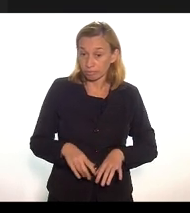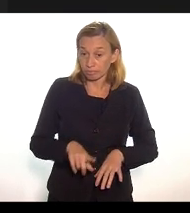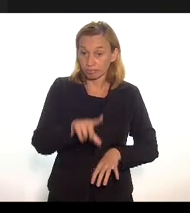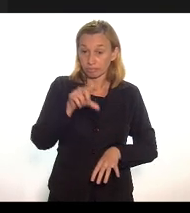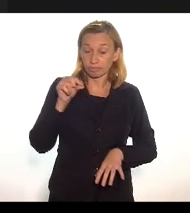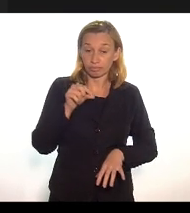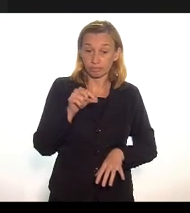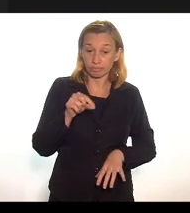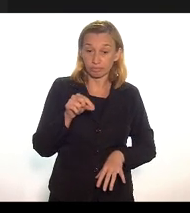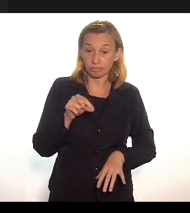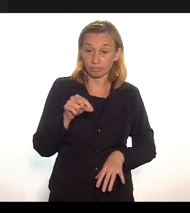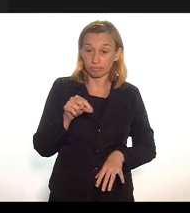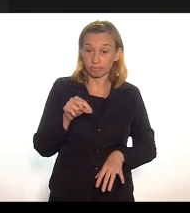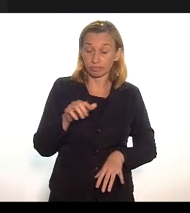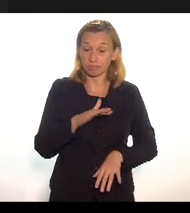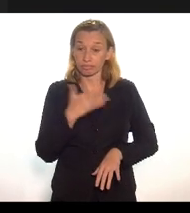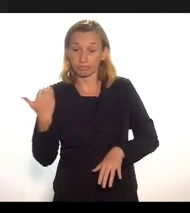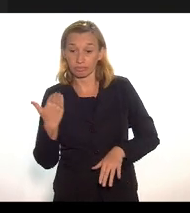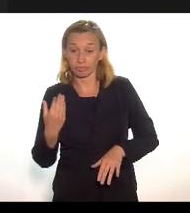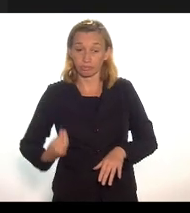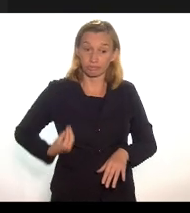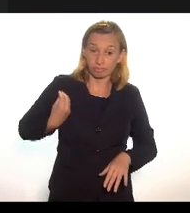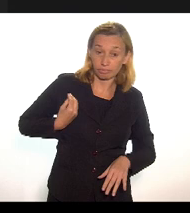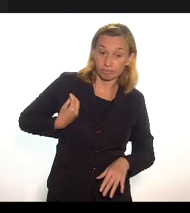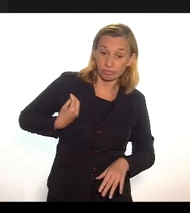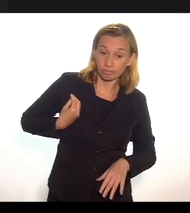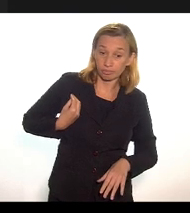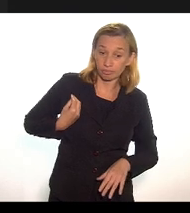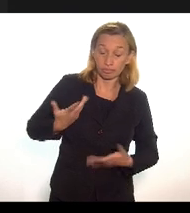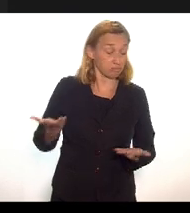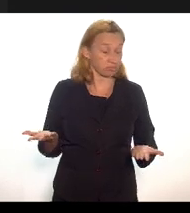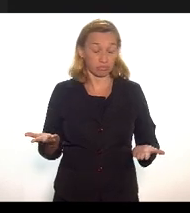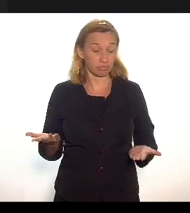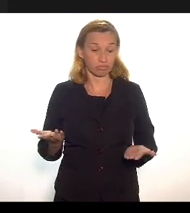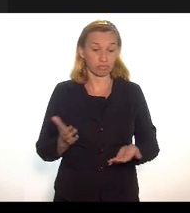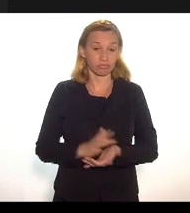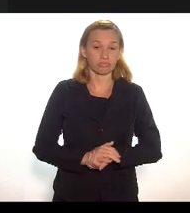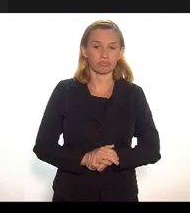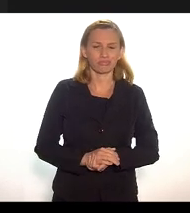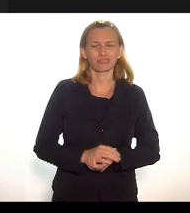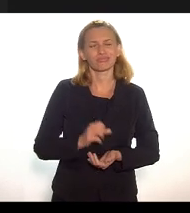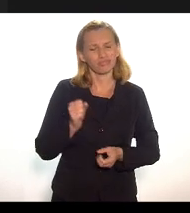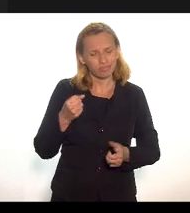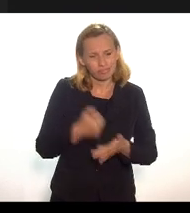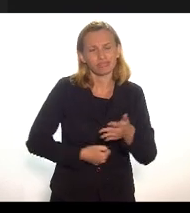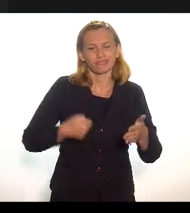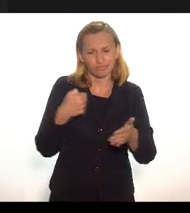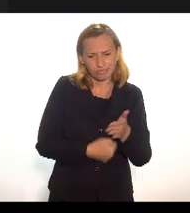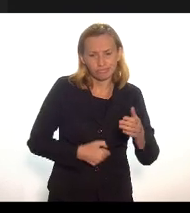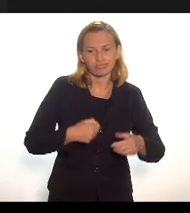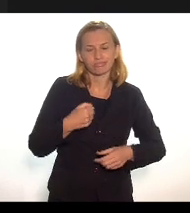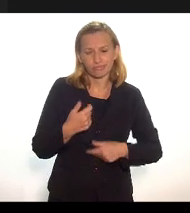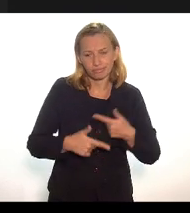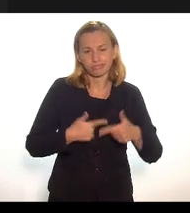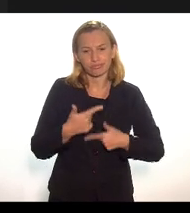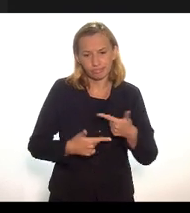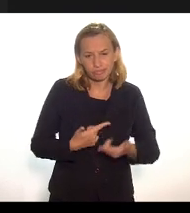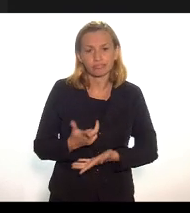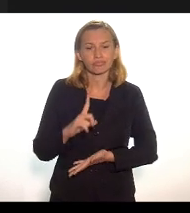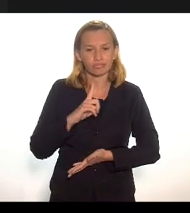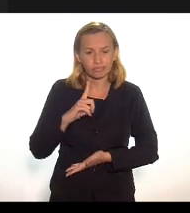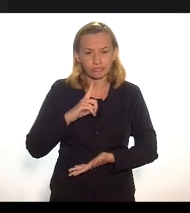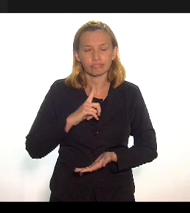viver. São anos e anos e anos nessa resistência, porque existe